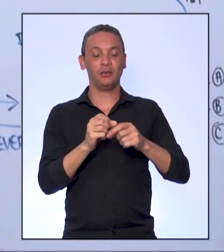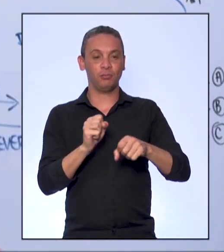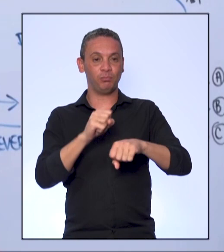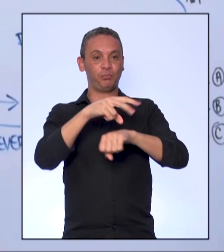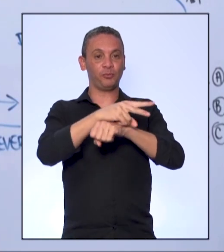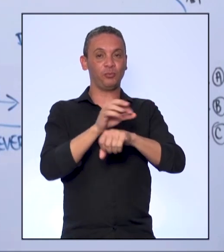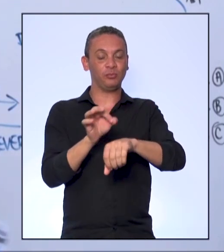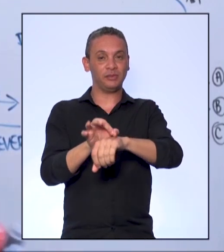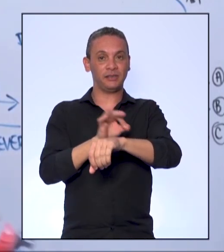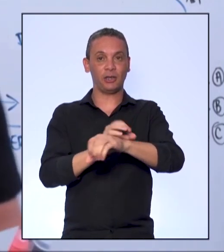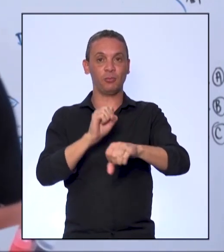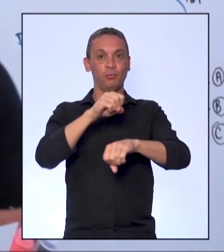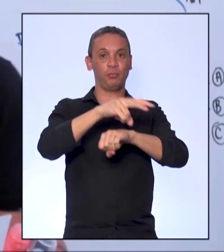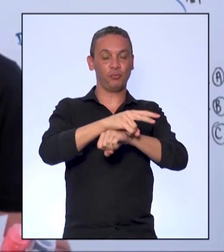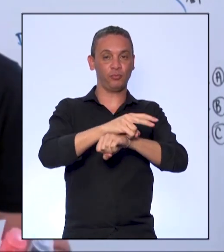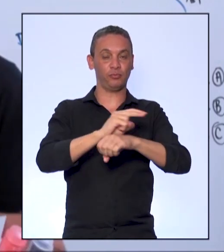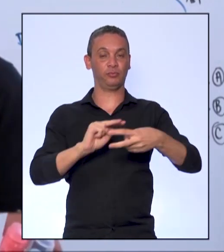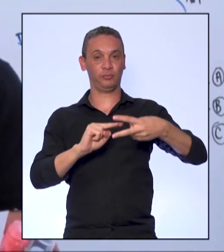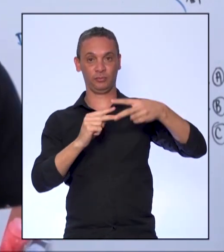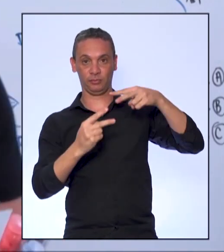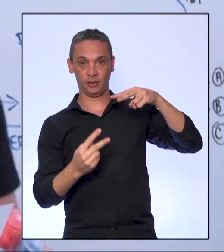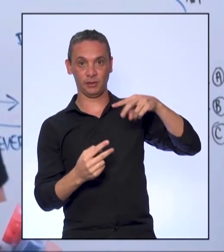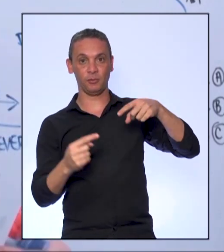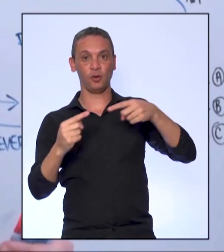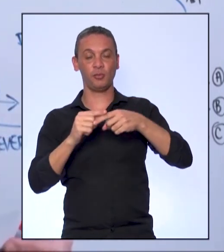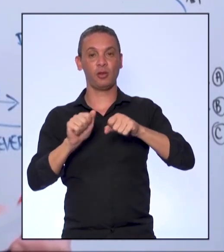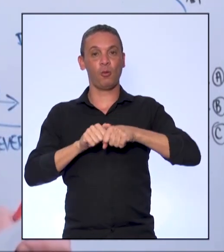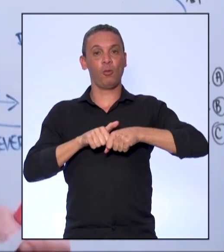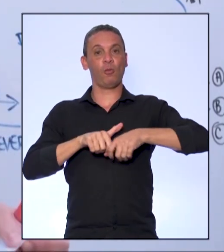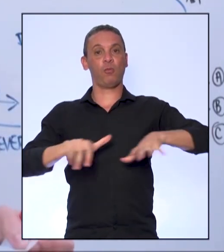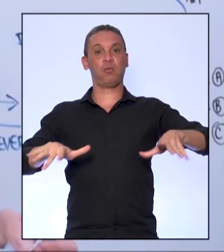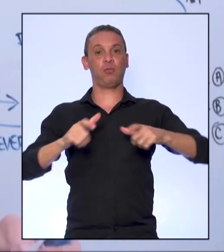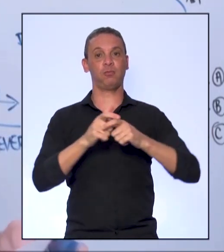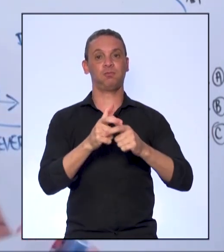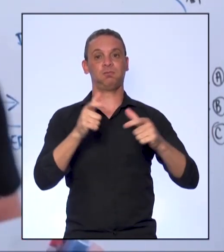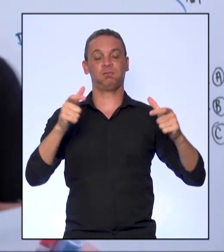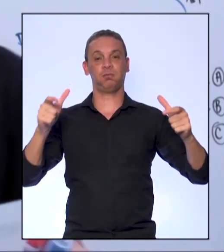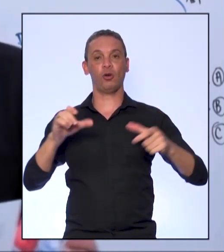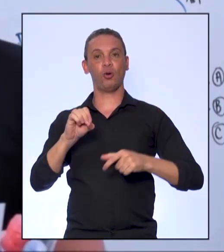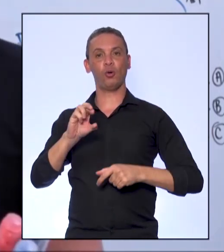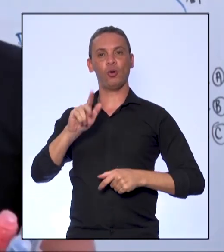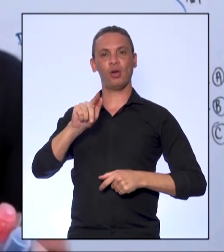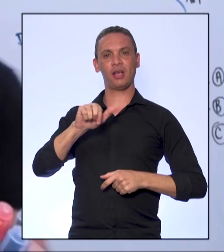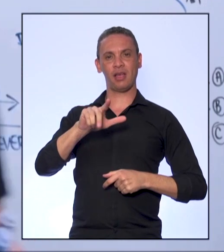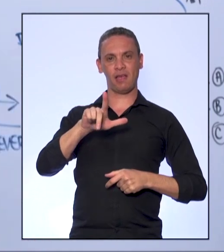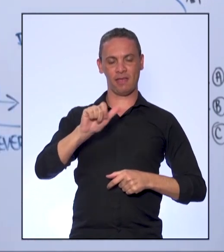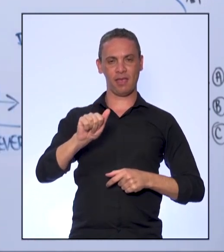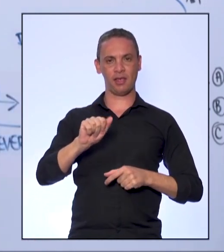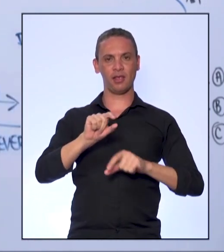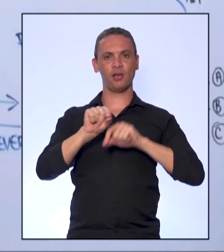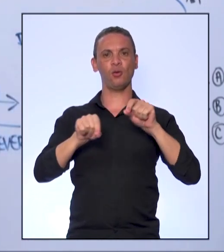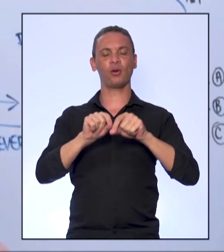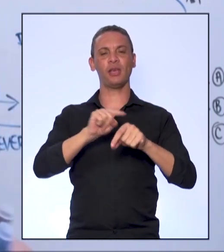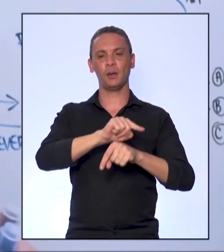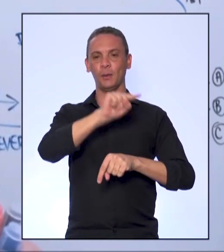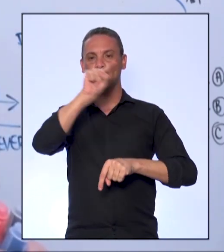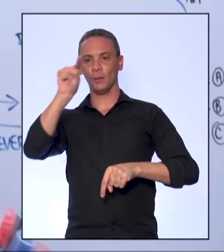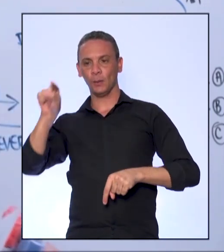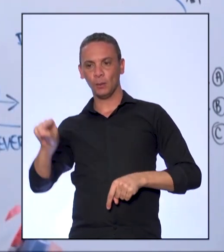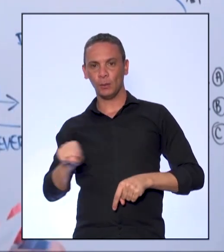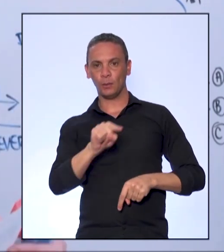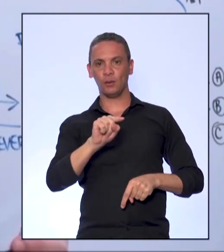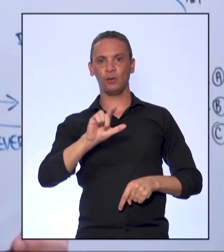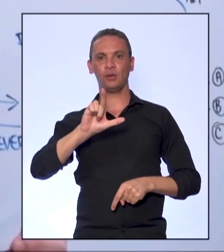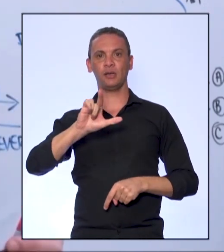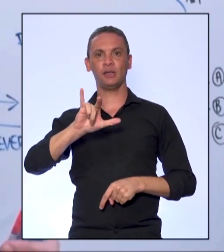hospedeira, injeta seu material genético e multiplica-se com a ajuda das organelas da célula, ele está no ciclo